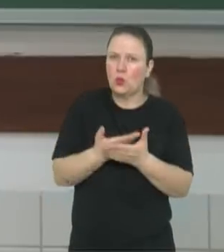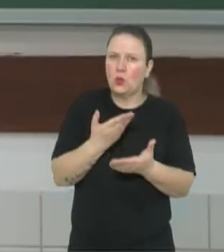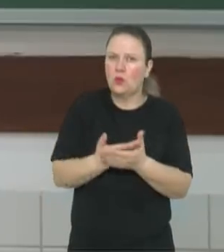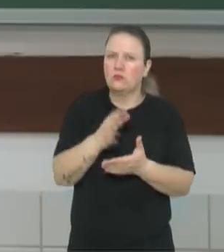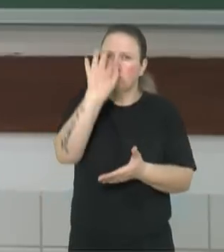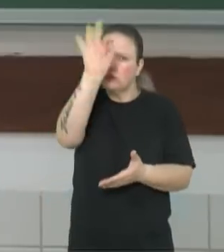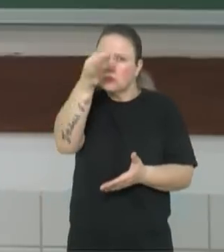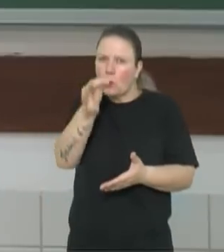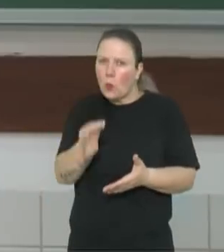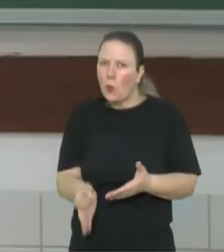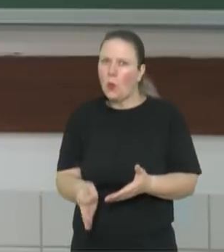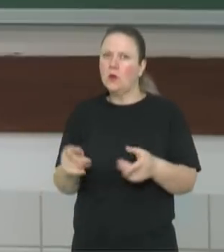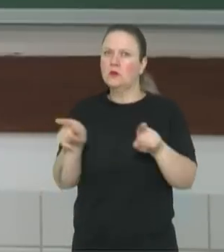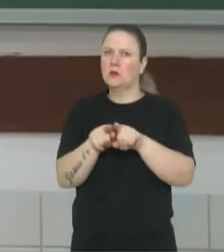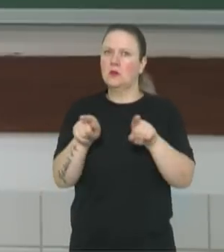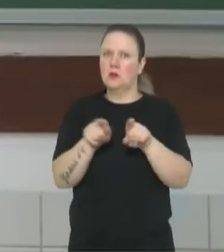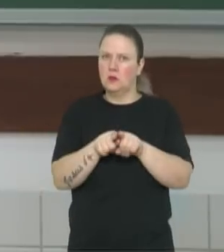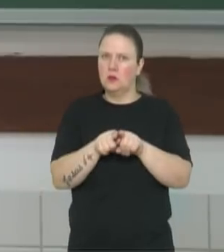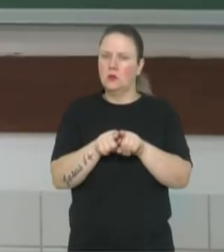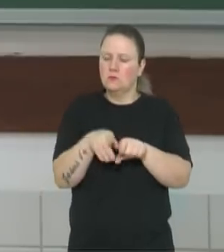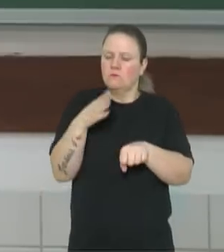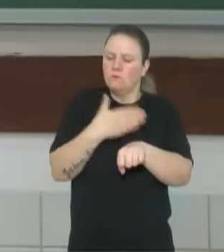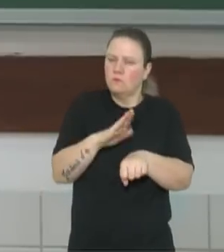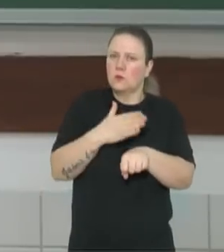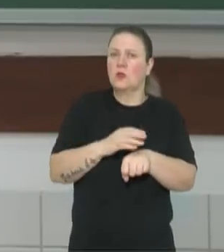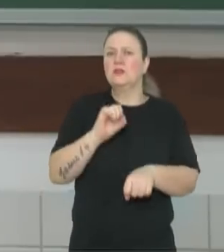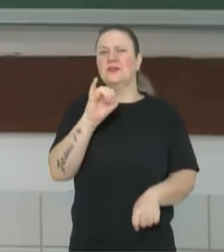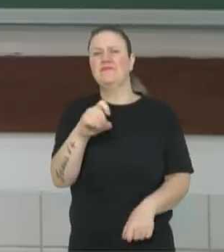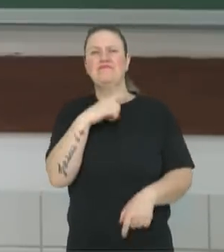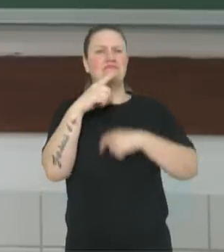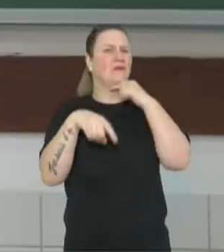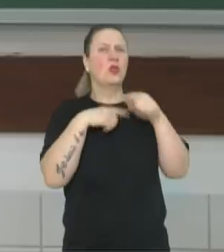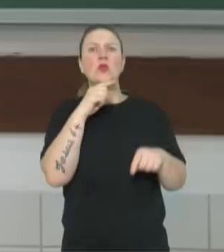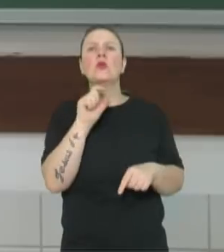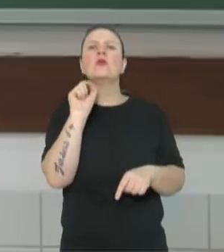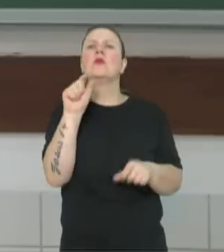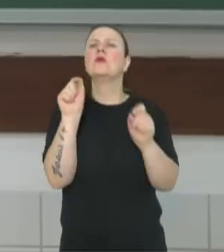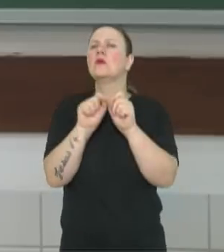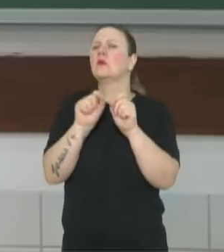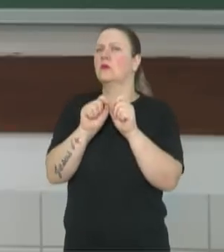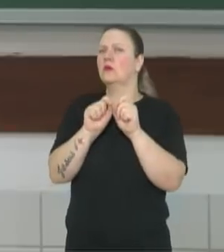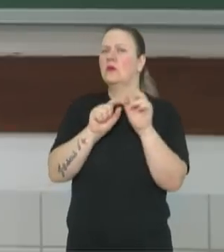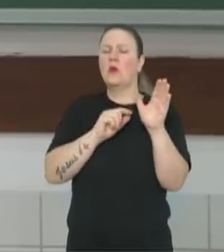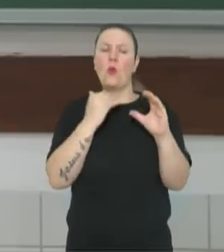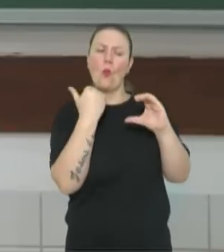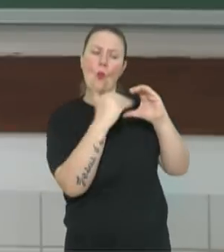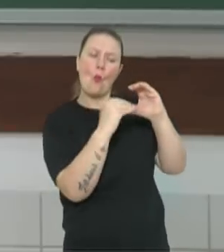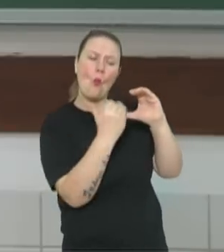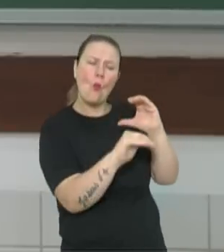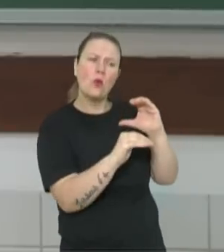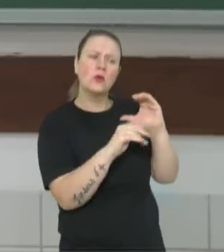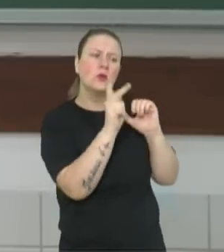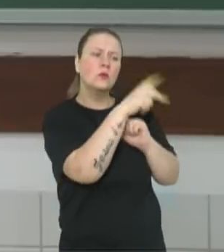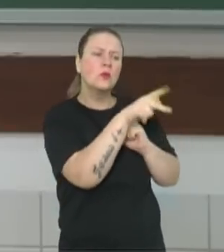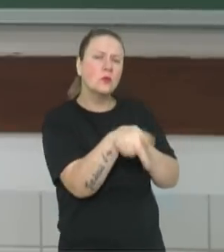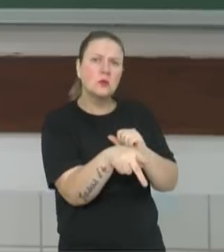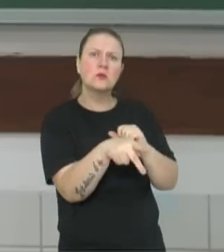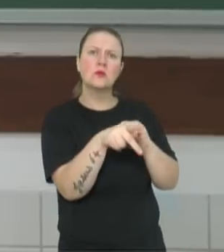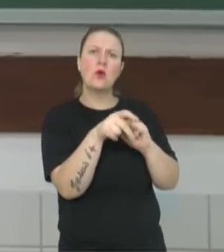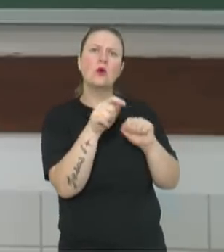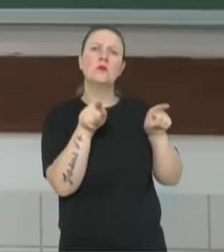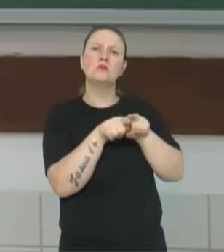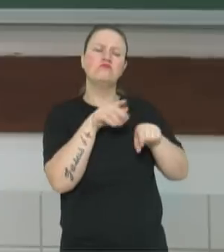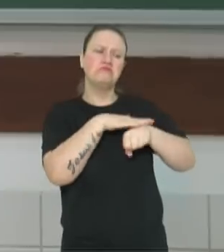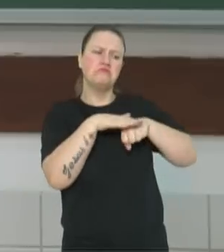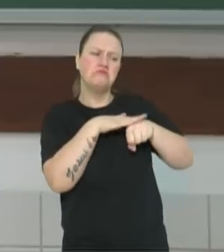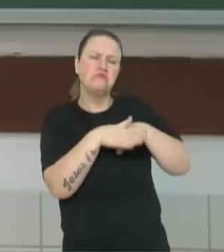certinho. Faça o teu classroom. E se você não entendeu alguma coisa, o que você vai fazer? Manda uma mensagem para a sua teacher lá no mural,